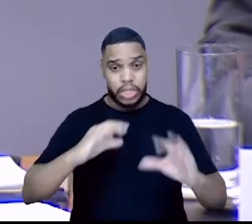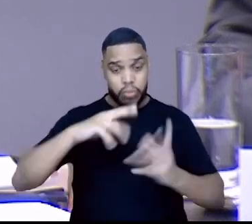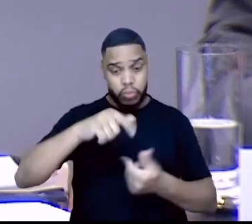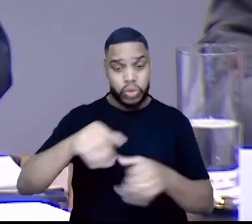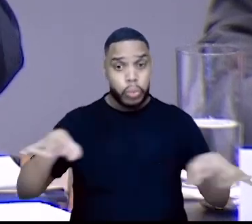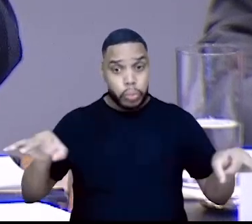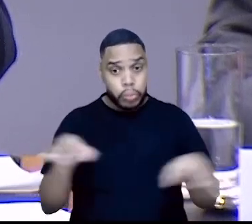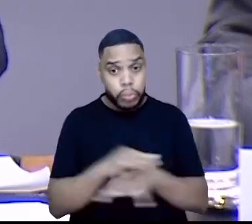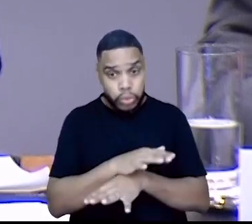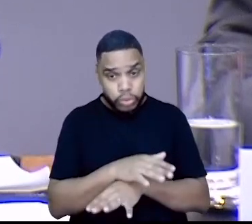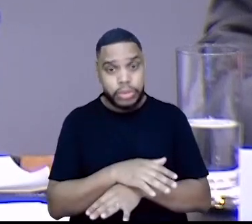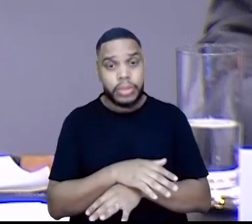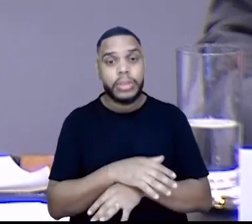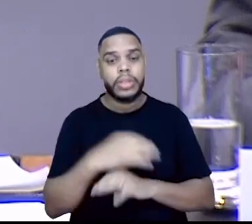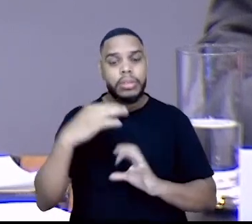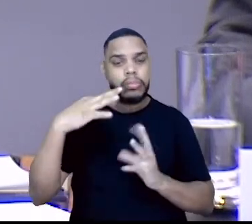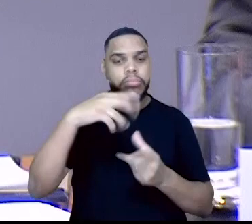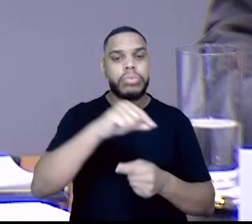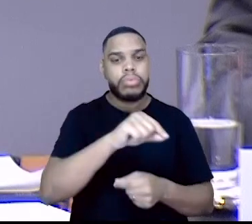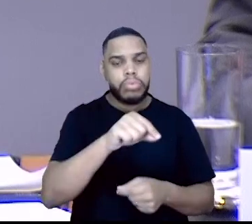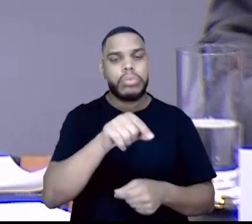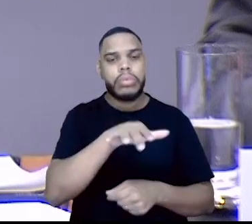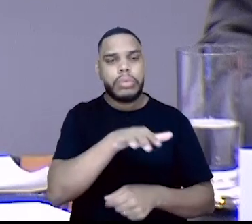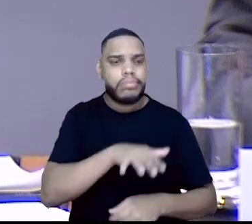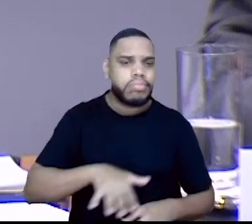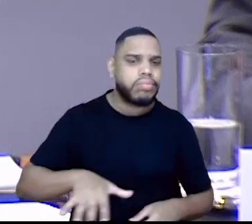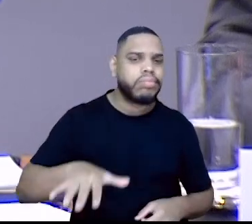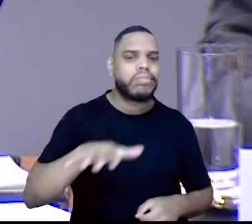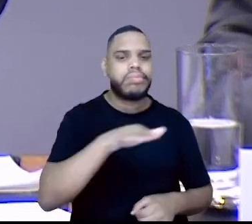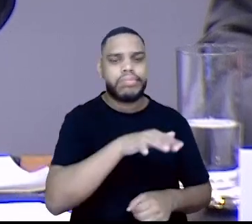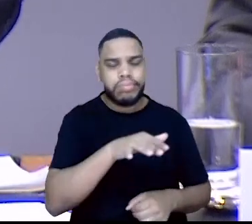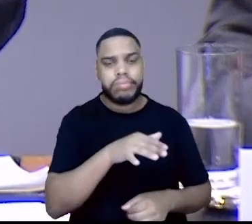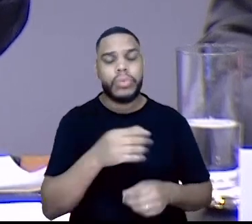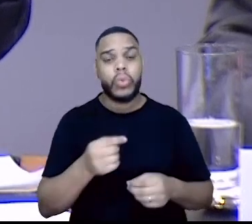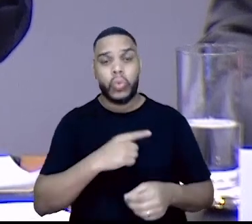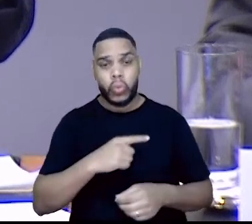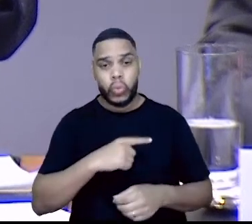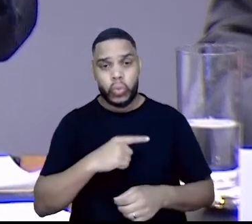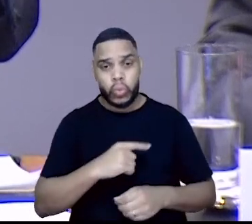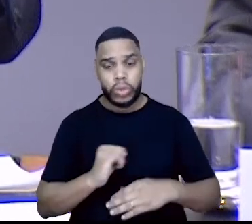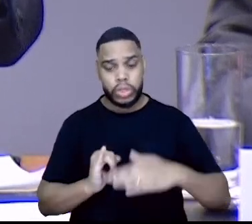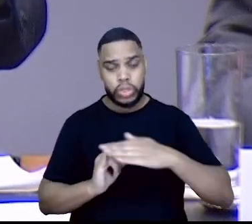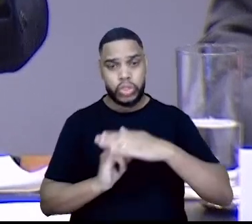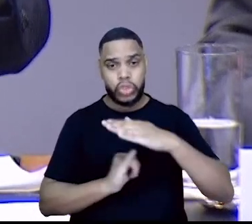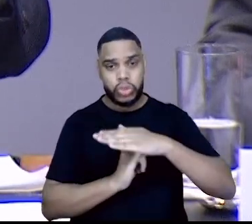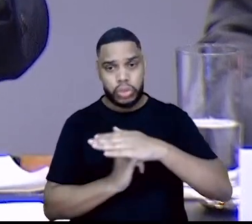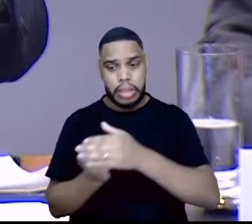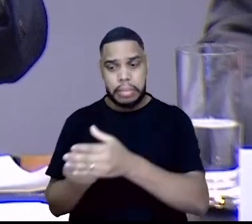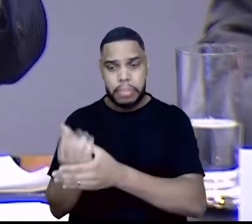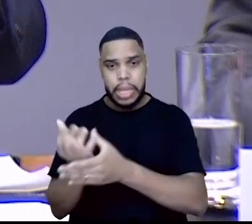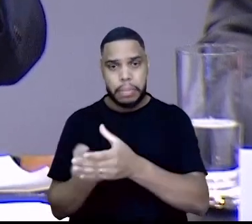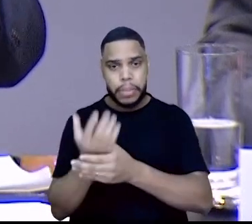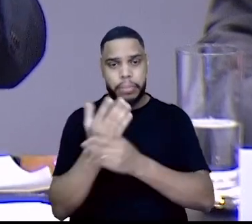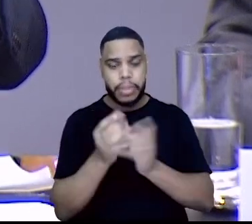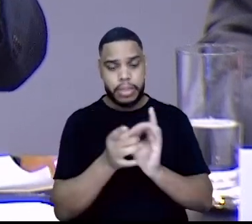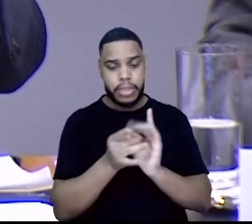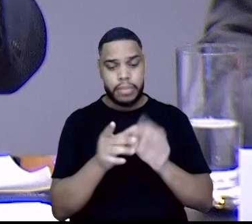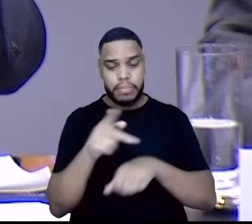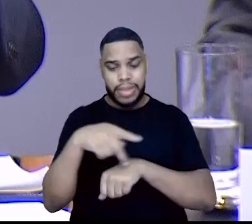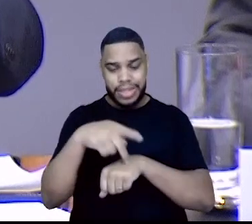geral, um processo de vertiginosa ascensão institucional. As democracias do mundo,